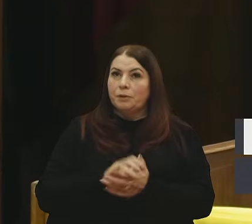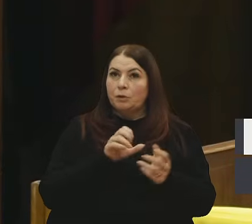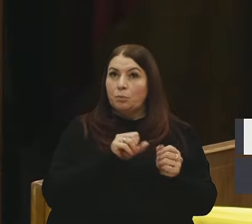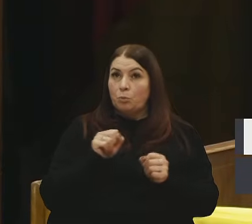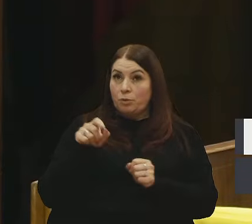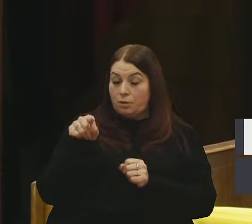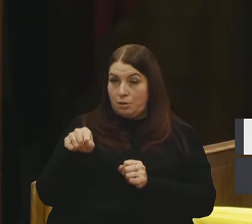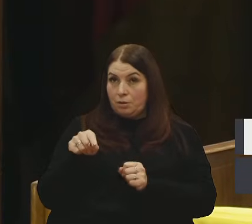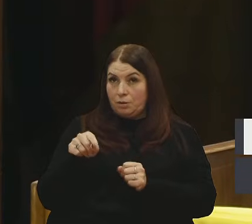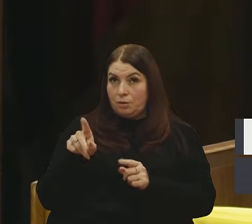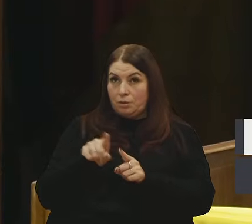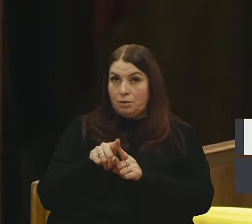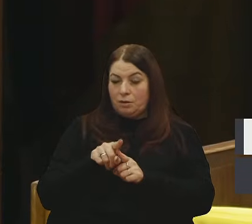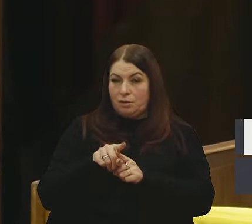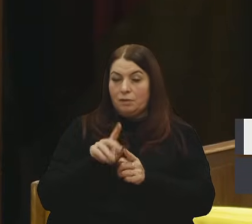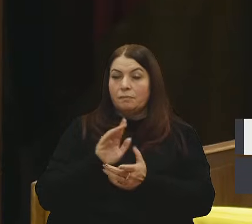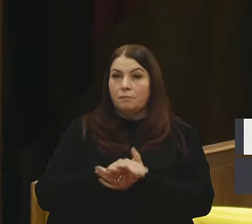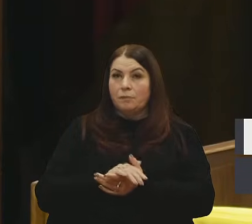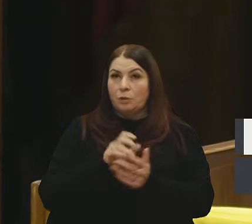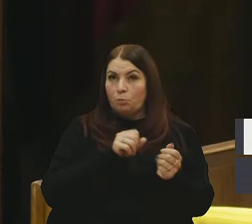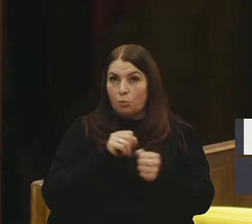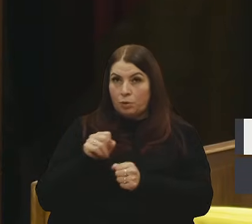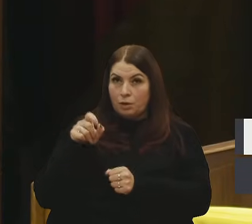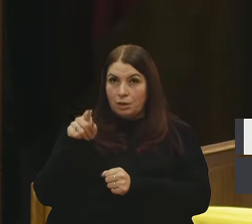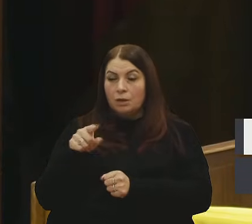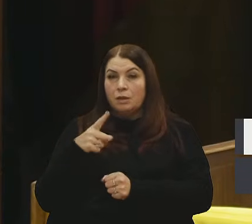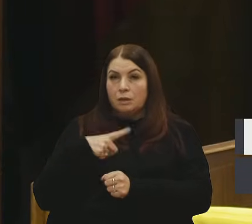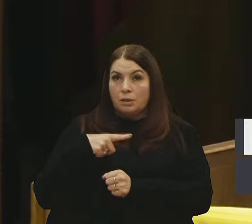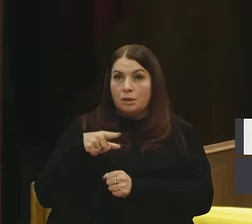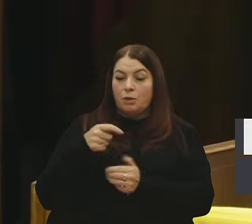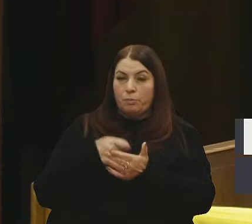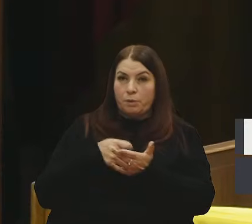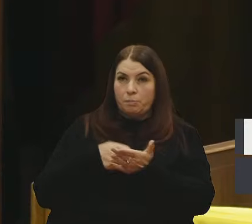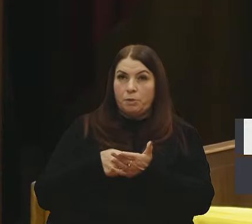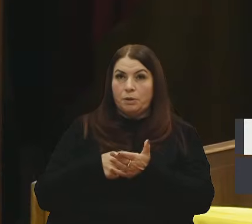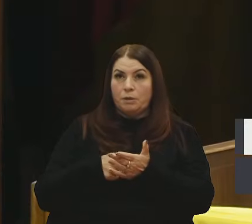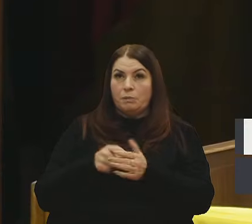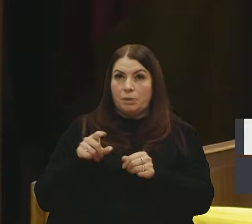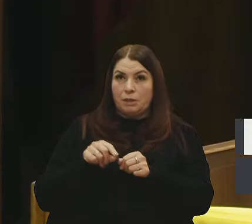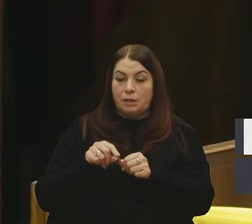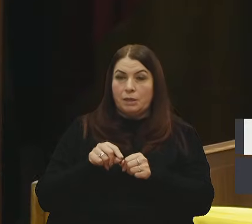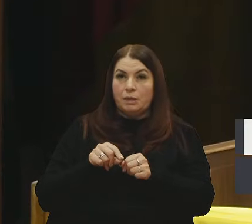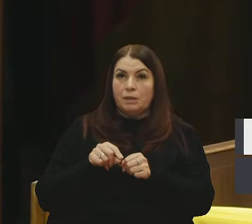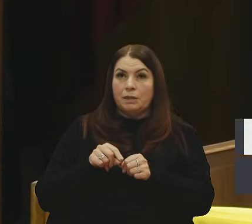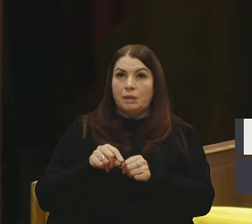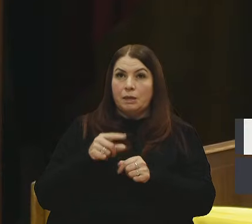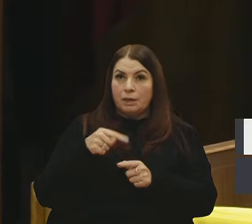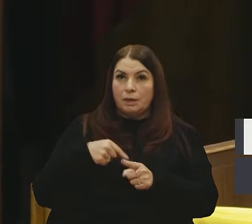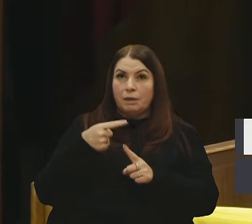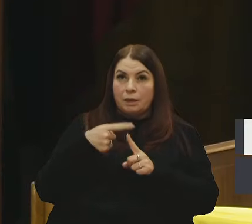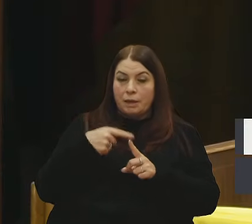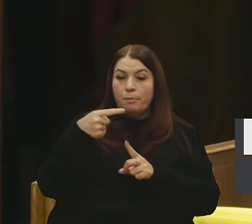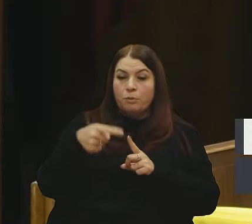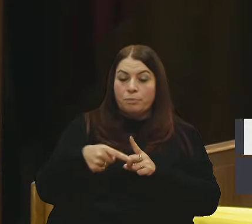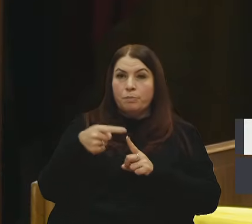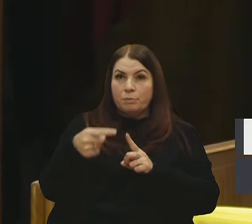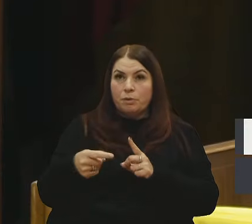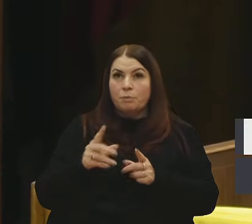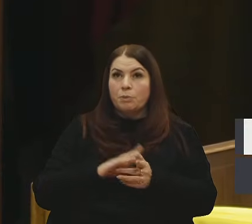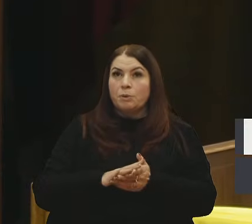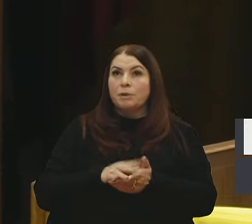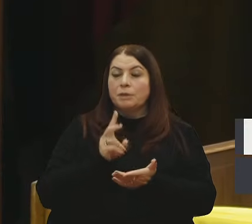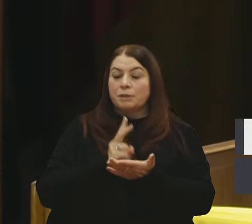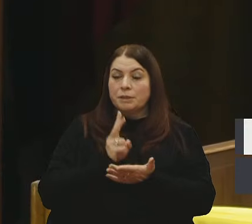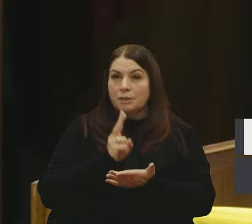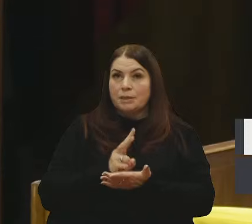concedente, de forma genérica, o poder concedente obriga-se a proceder periodicamente e,